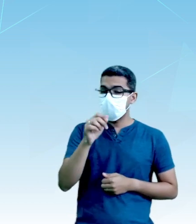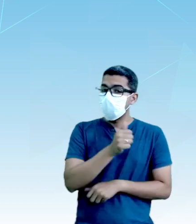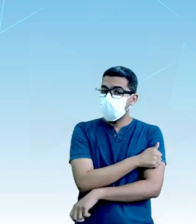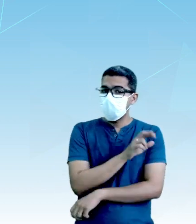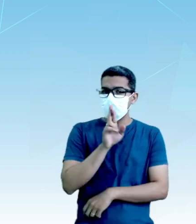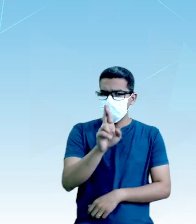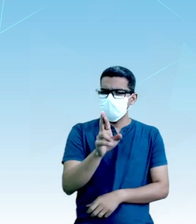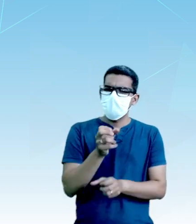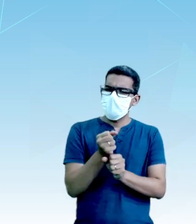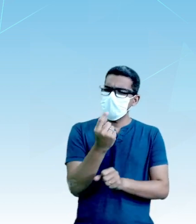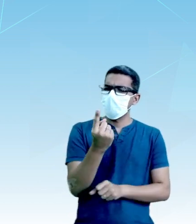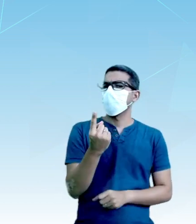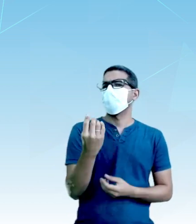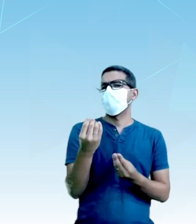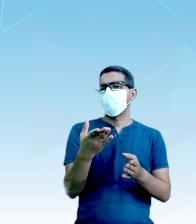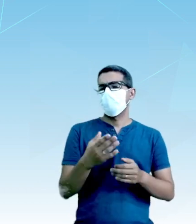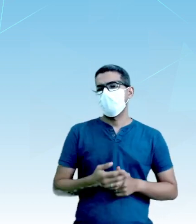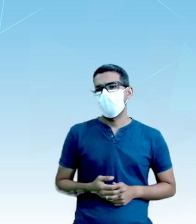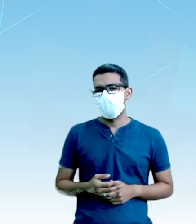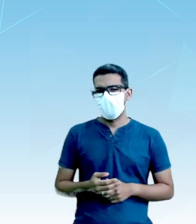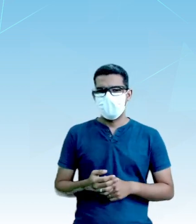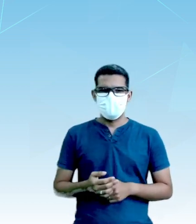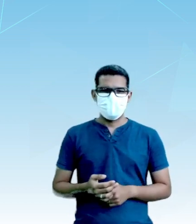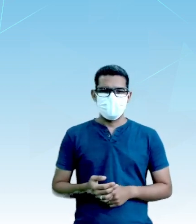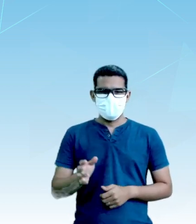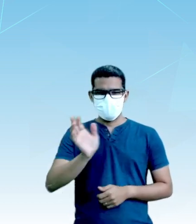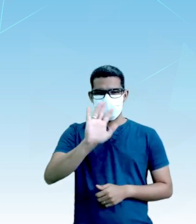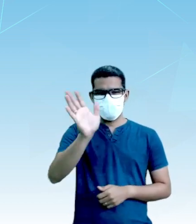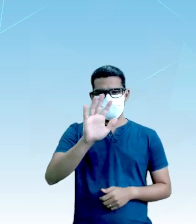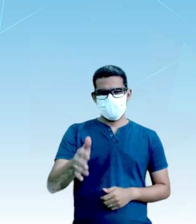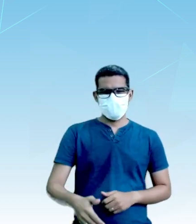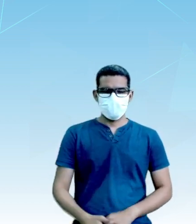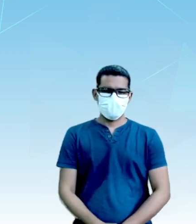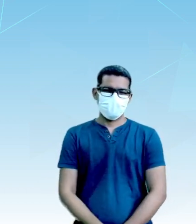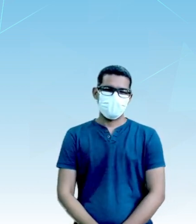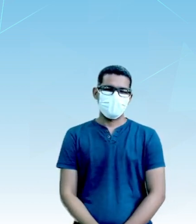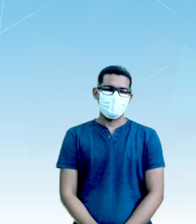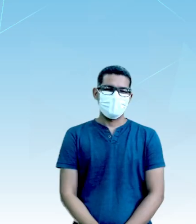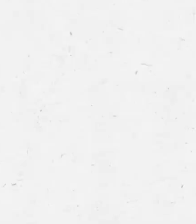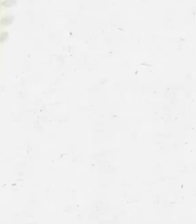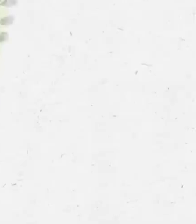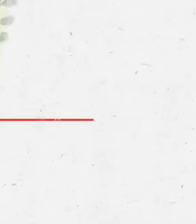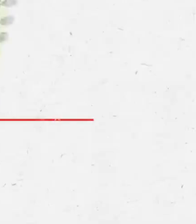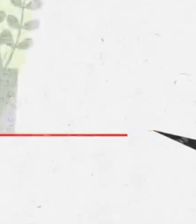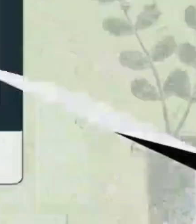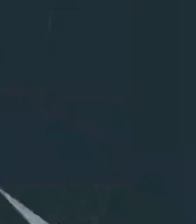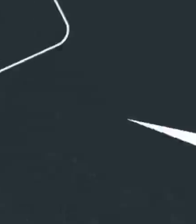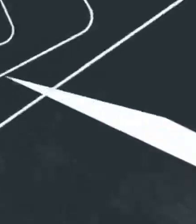responder, dá um pontinho para ele que ele merece. Beleza? Valeu, até a próxima videoaula. Tchau, tchau.